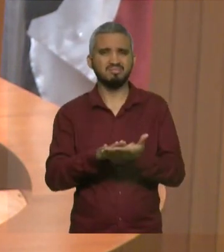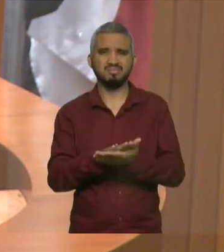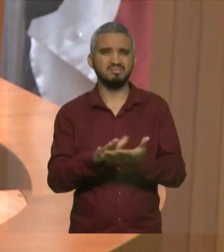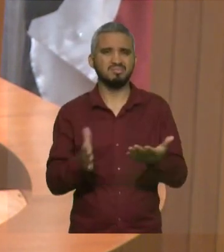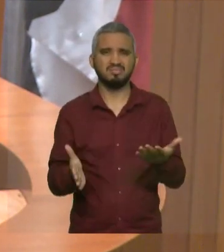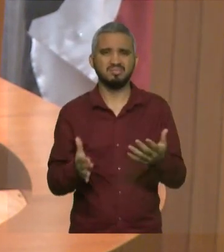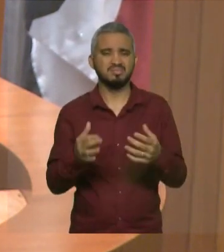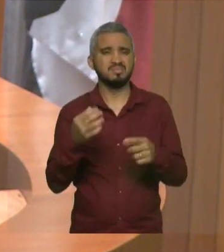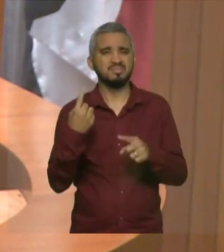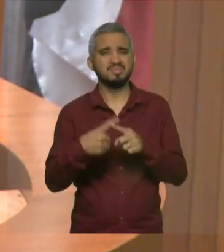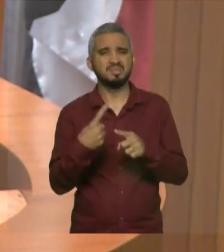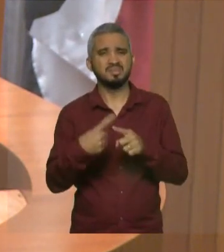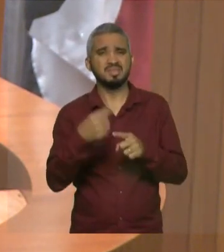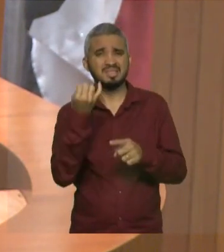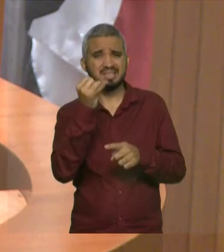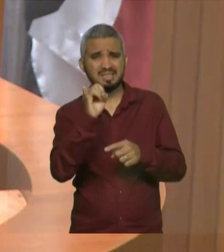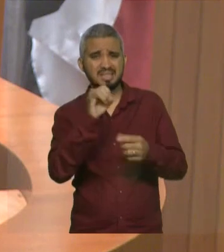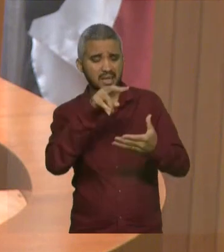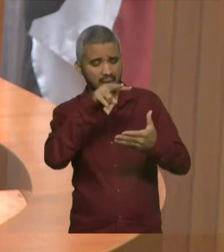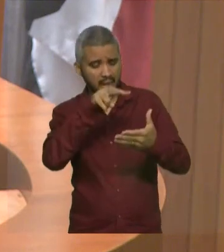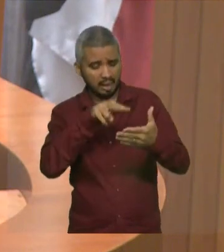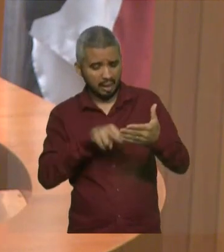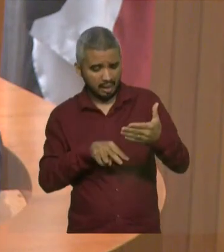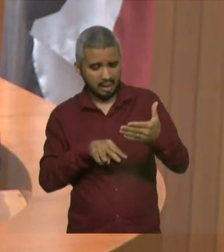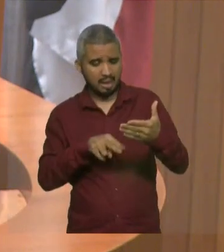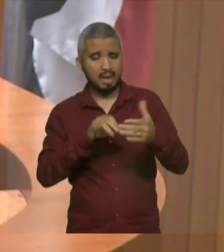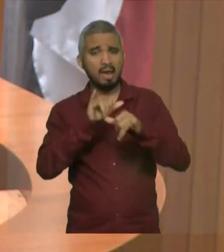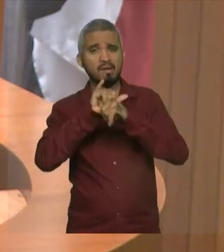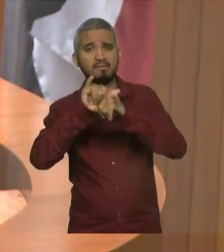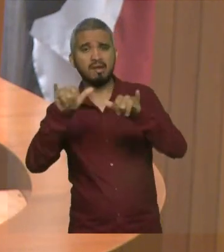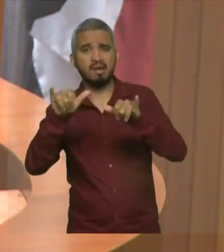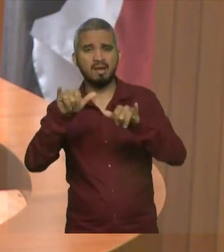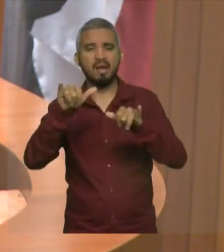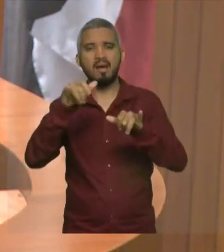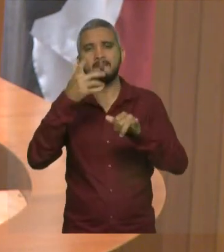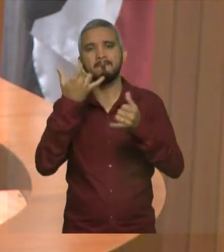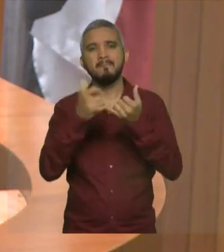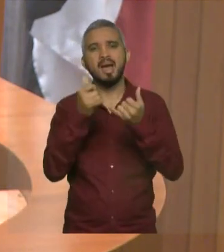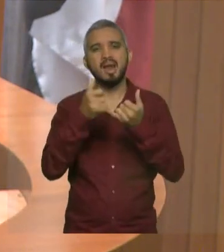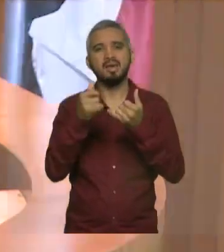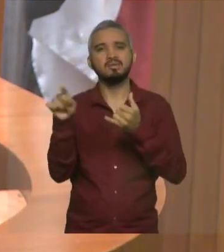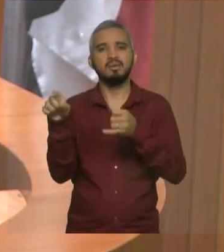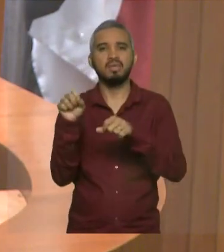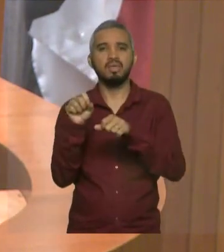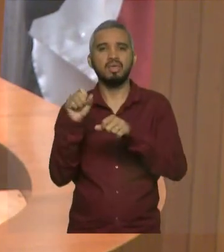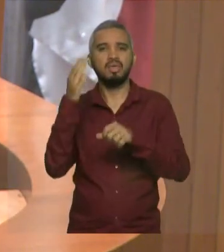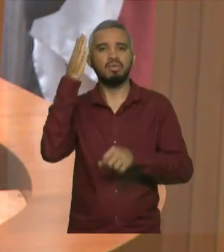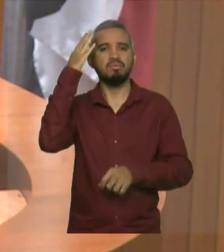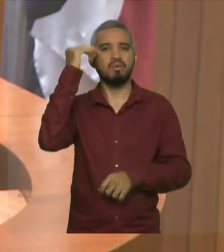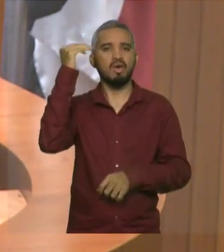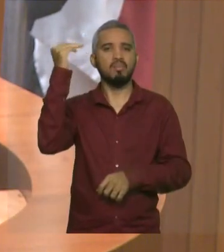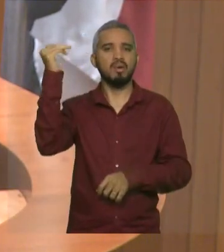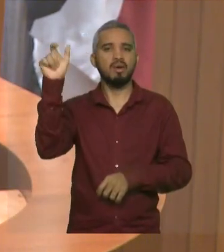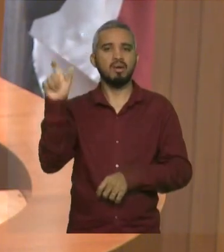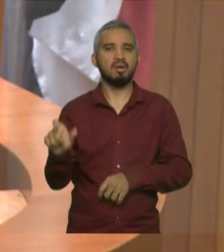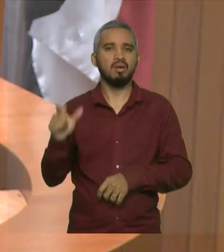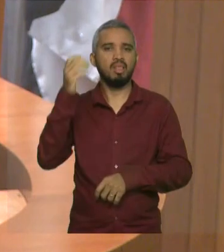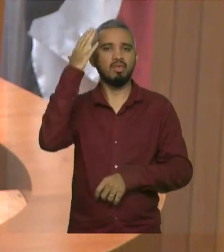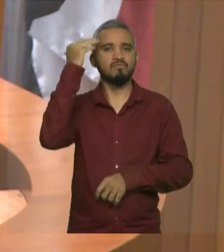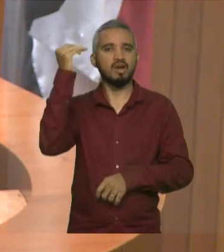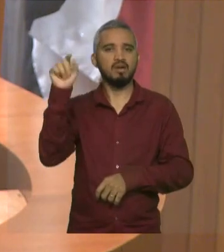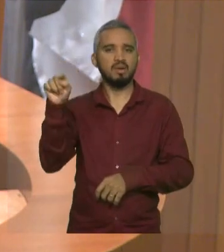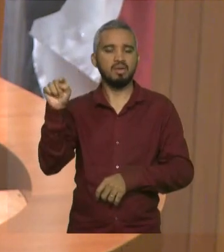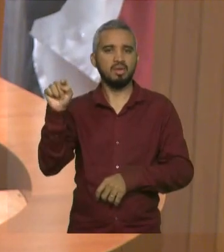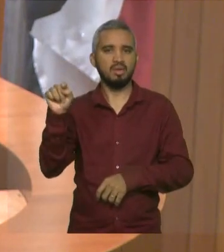valorizar essas pessoas infelizes que não têm felicidade no seu